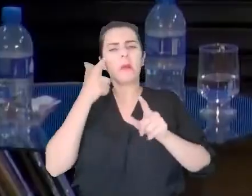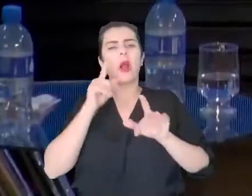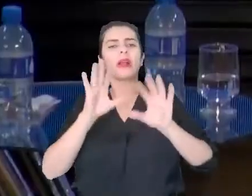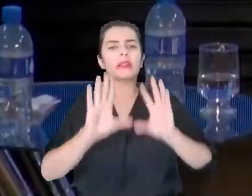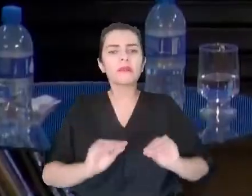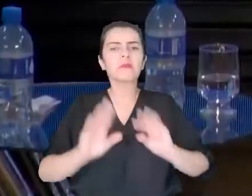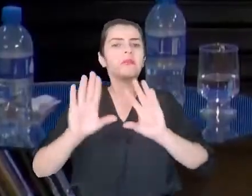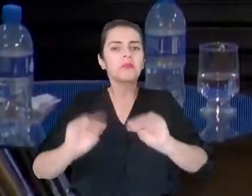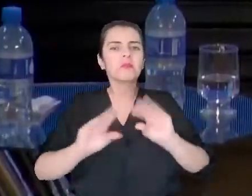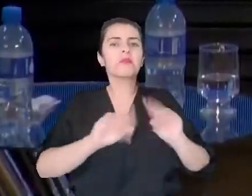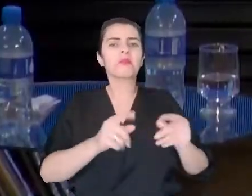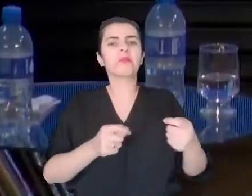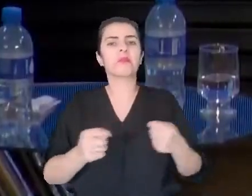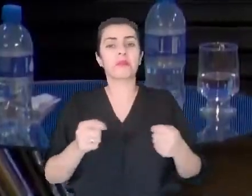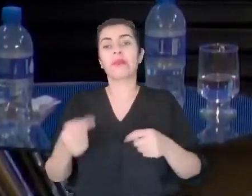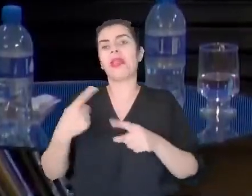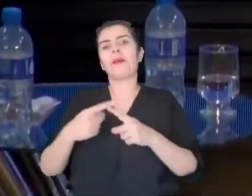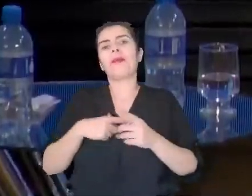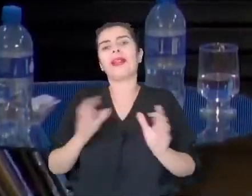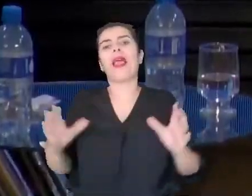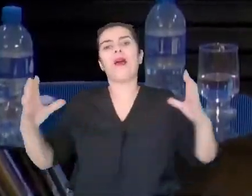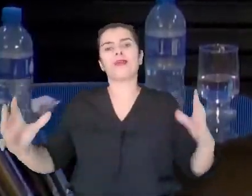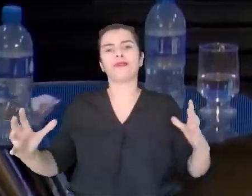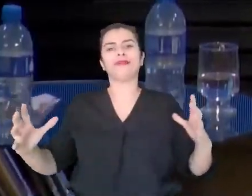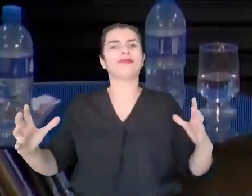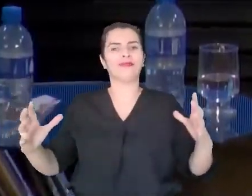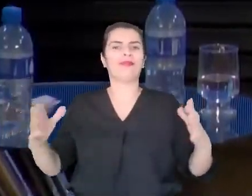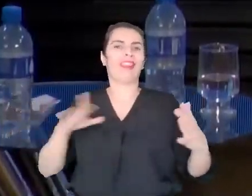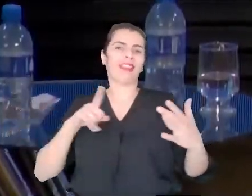não é infinita, né, assim, o ideal é que a gente conseguisse